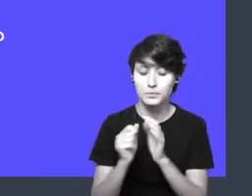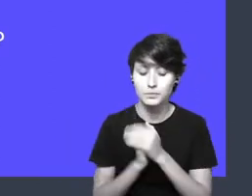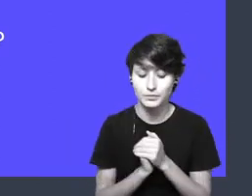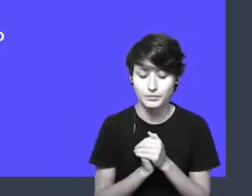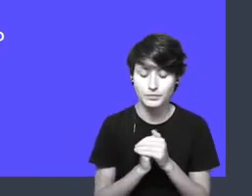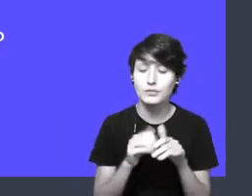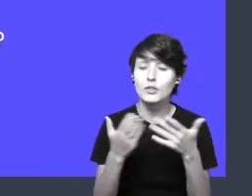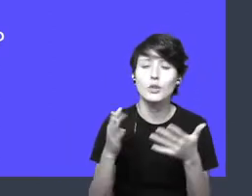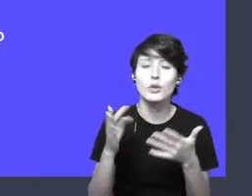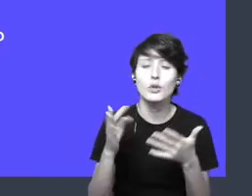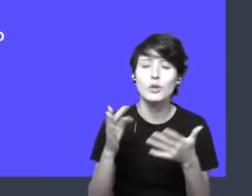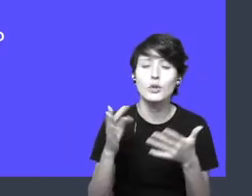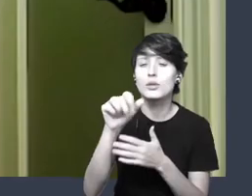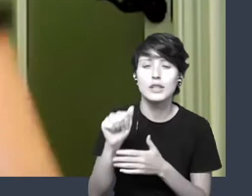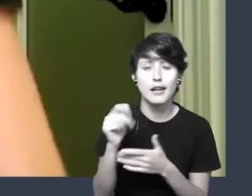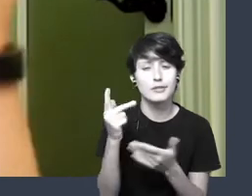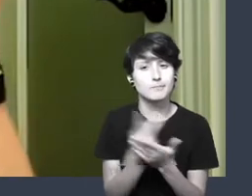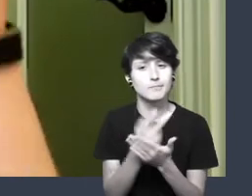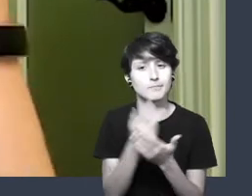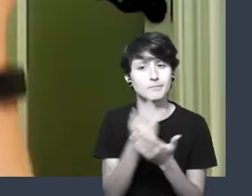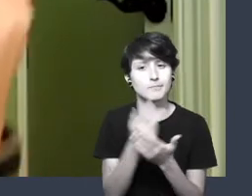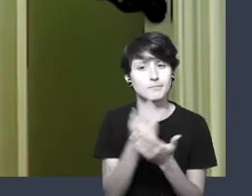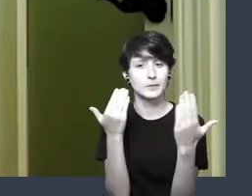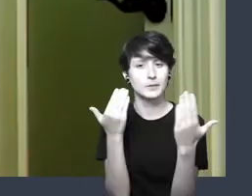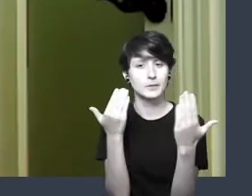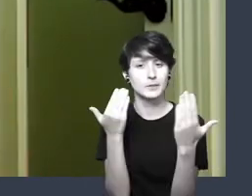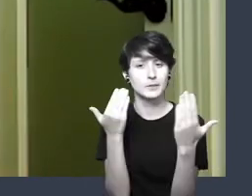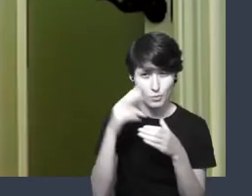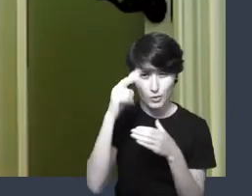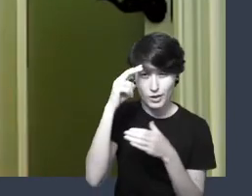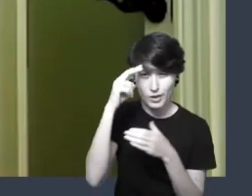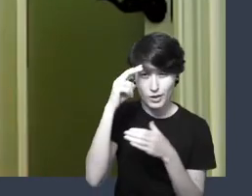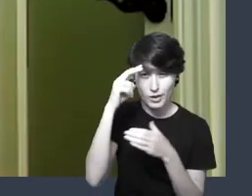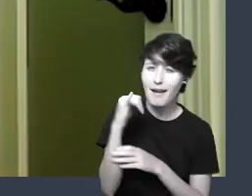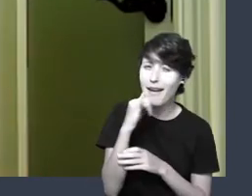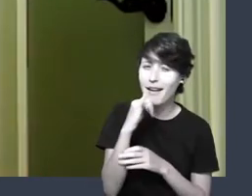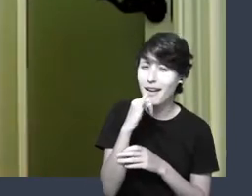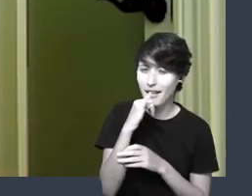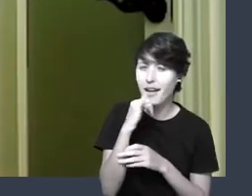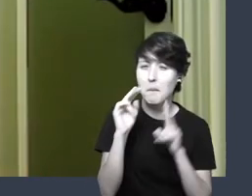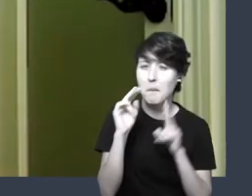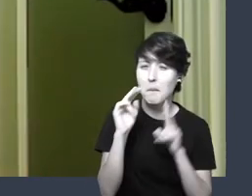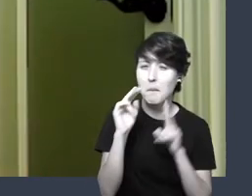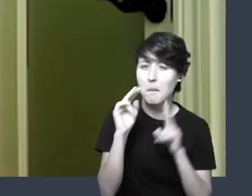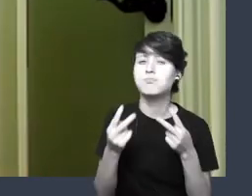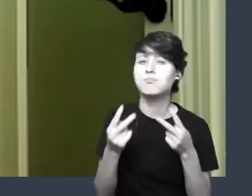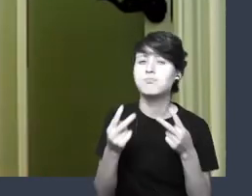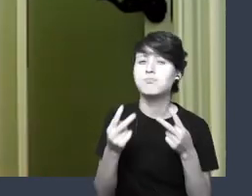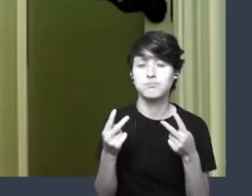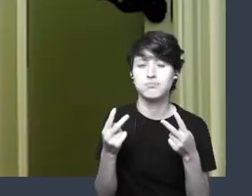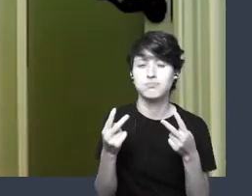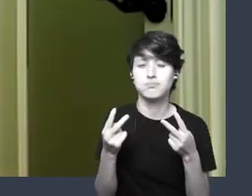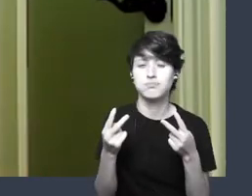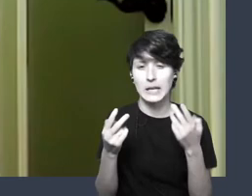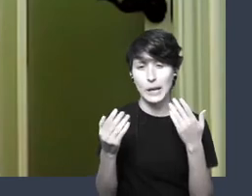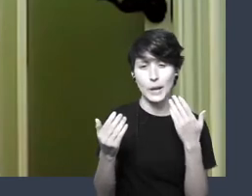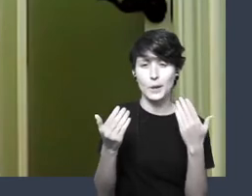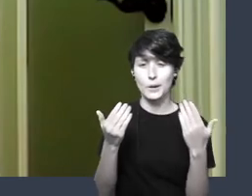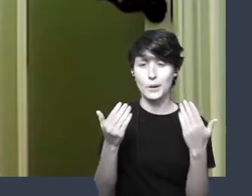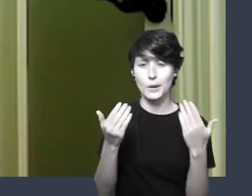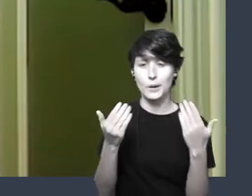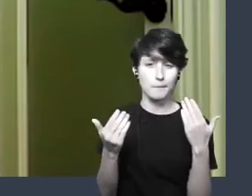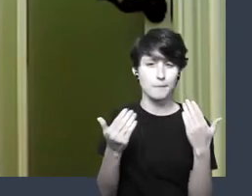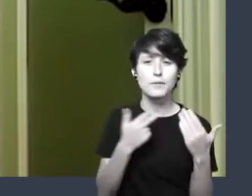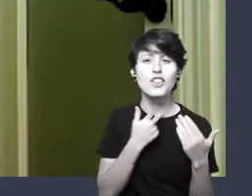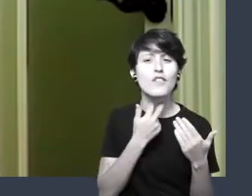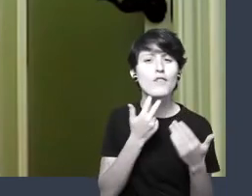de erro para diferentes subgrupos? Lembra lá daquele exemplo do reconhecimento do device para reconhecimento de voz,